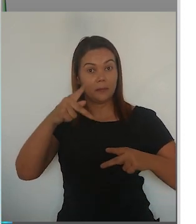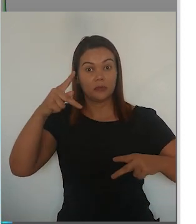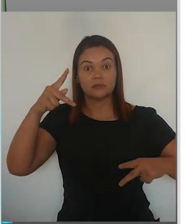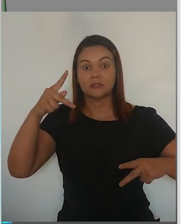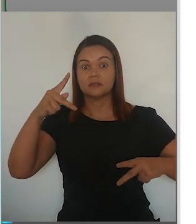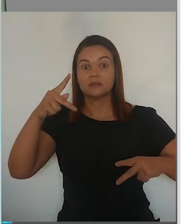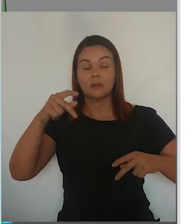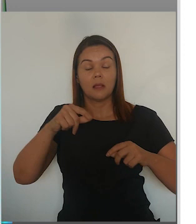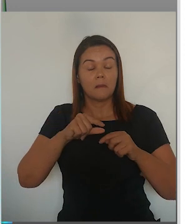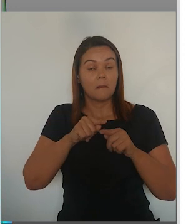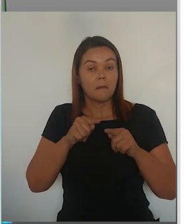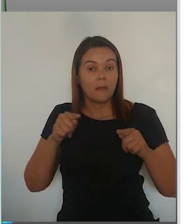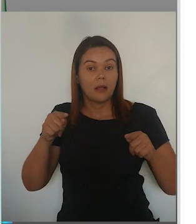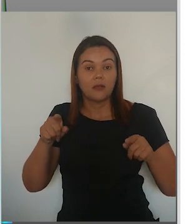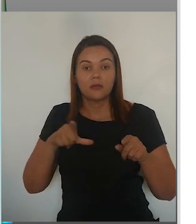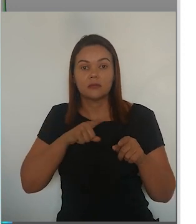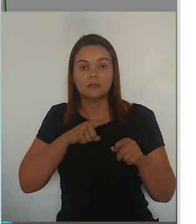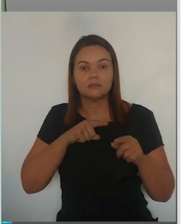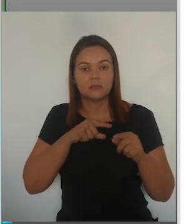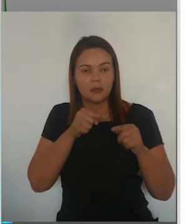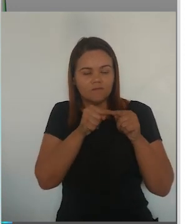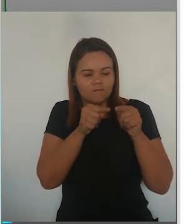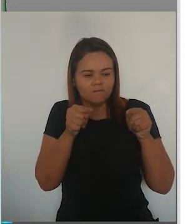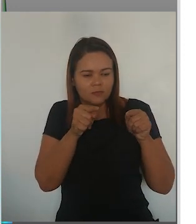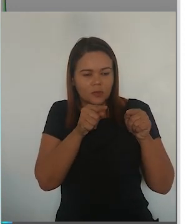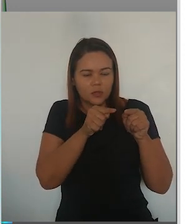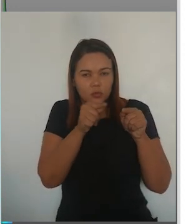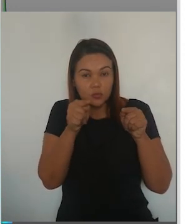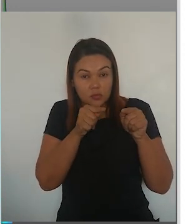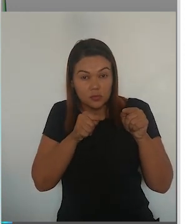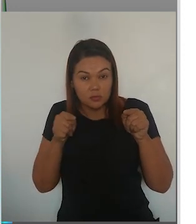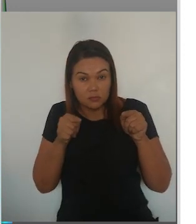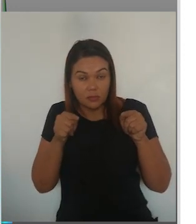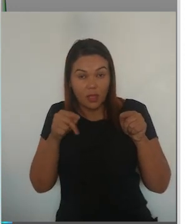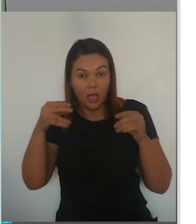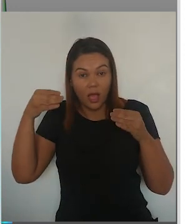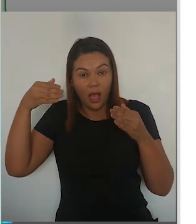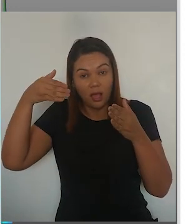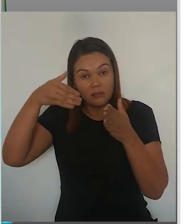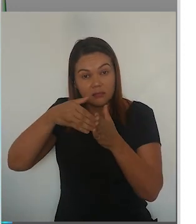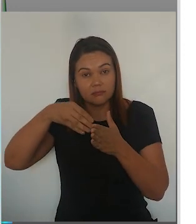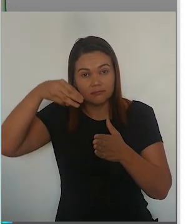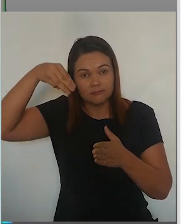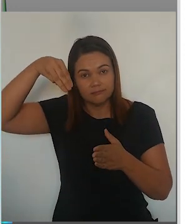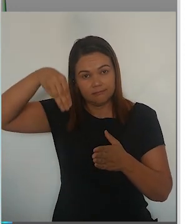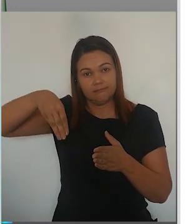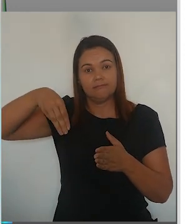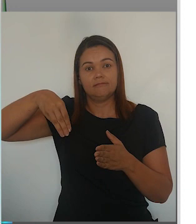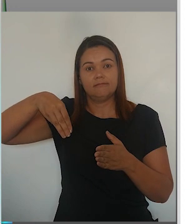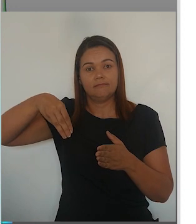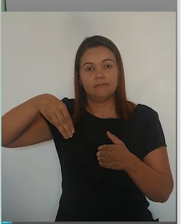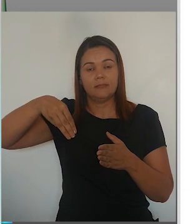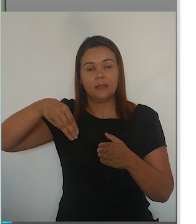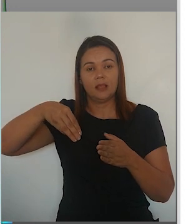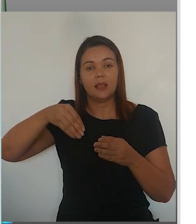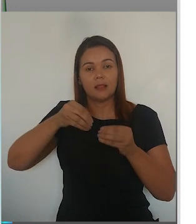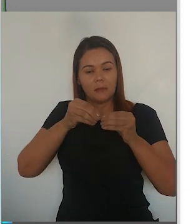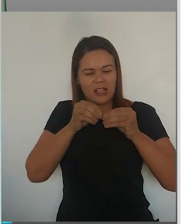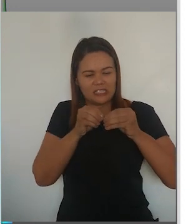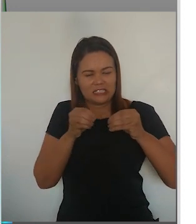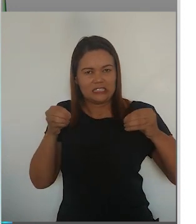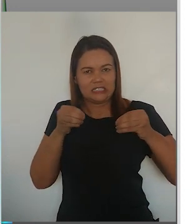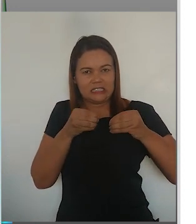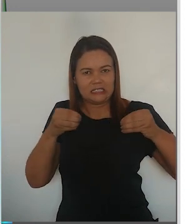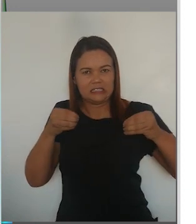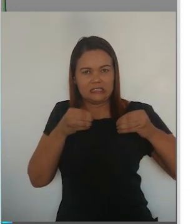A titina é uma das maiores proteínas conhecidas e estende-se do disco Z